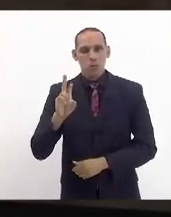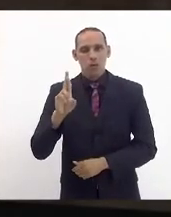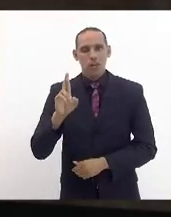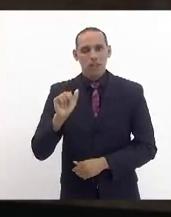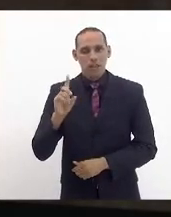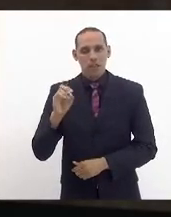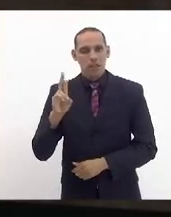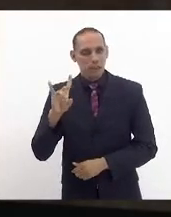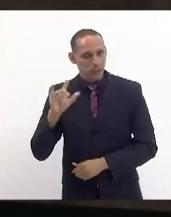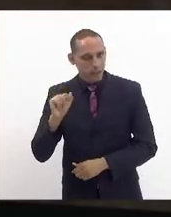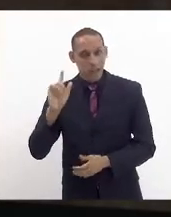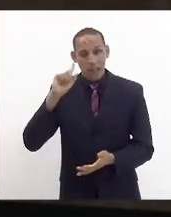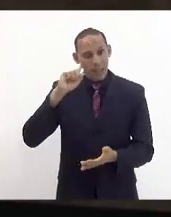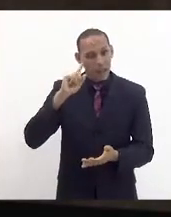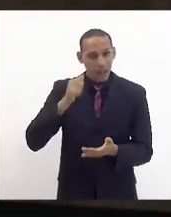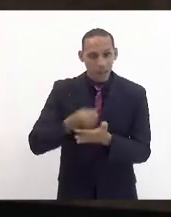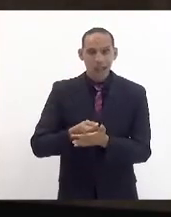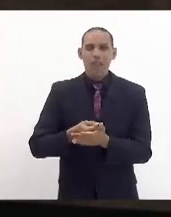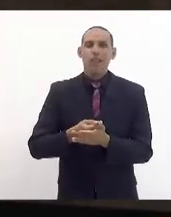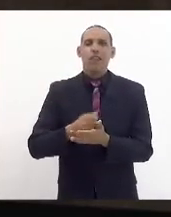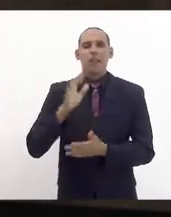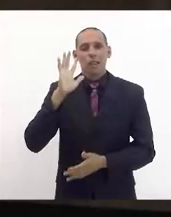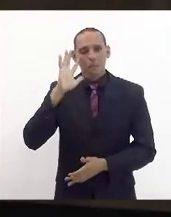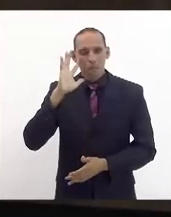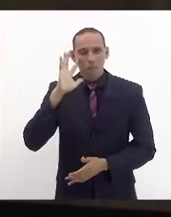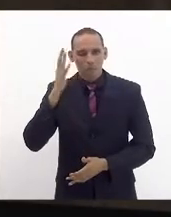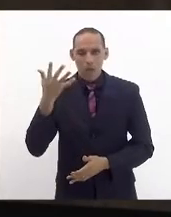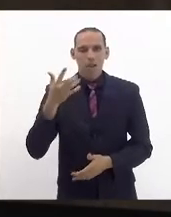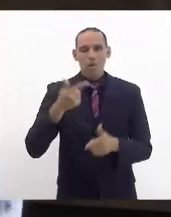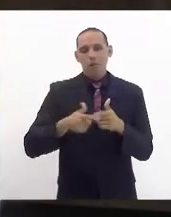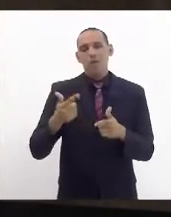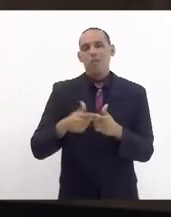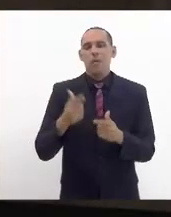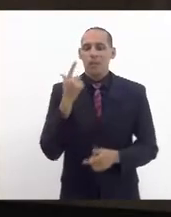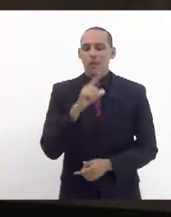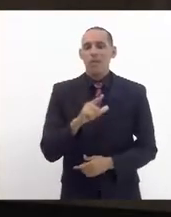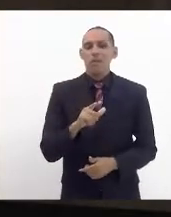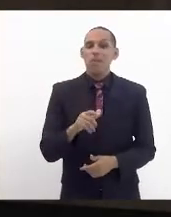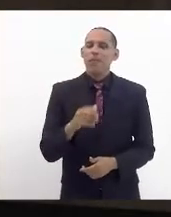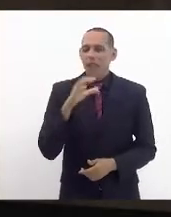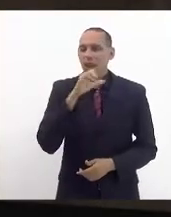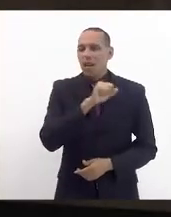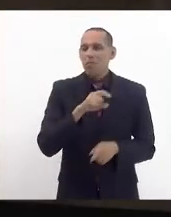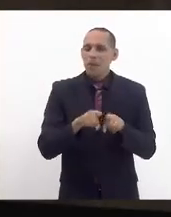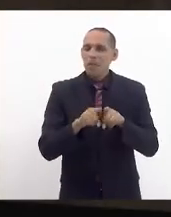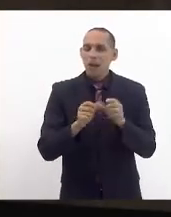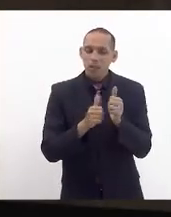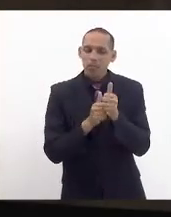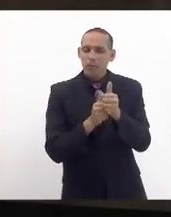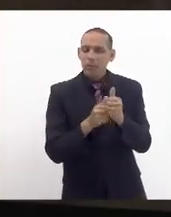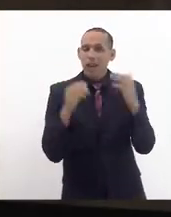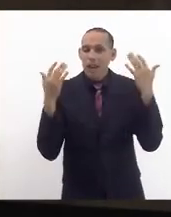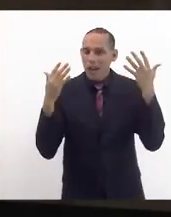possa definitivamente solucionar esse problema. E, rapidamente, presidente, acompanhar aqui os